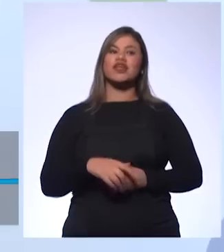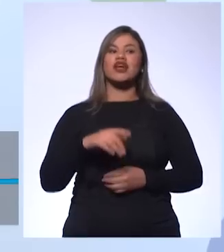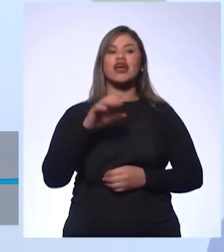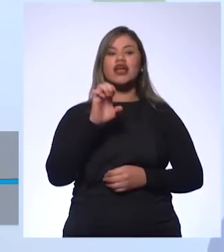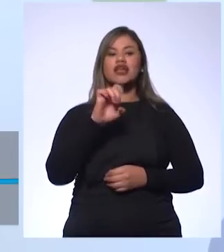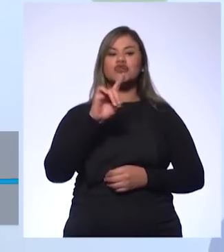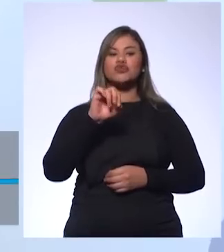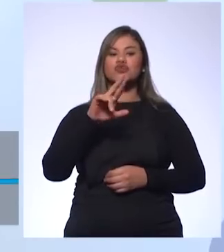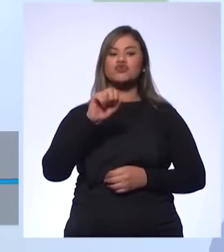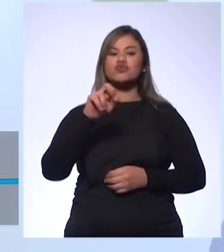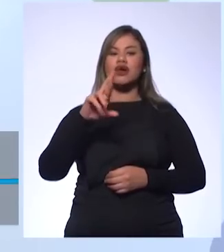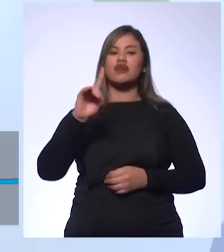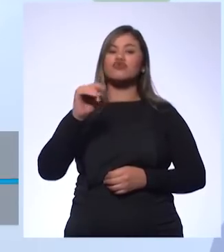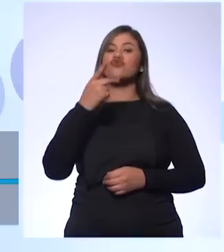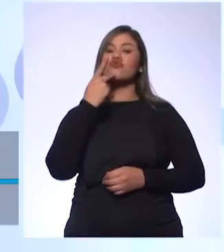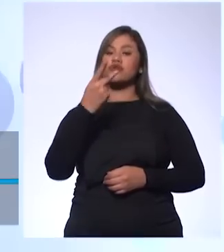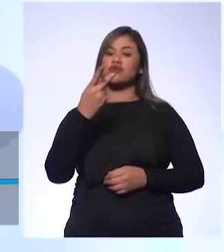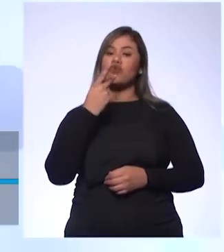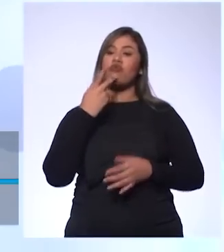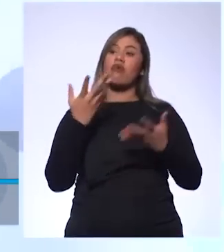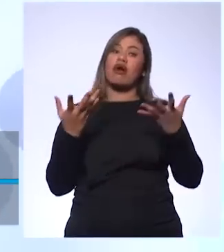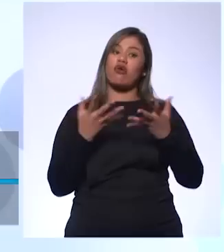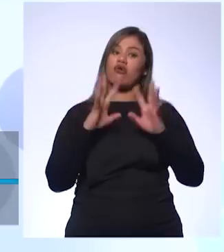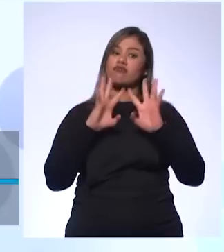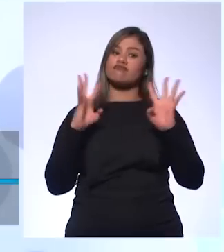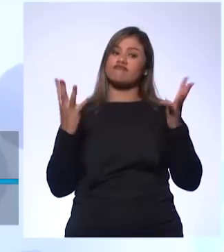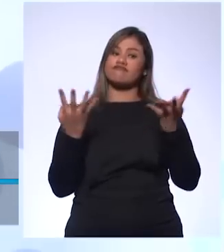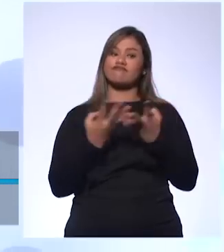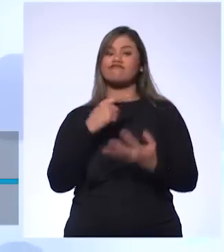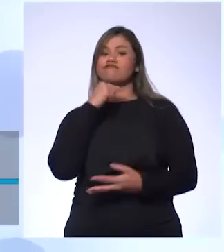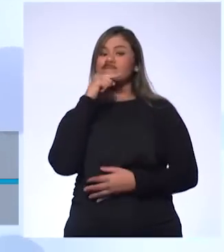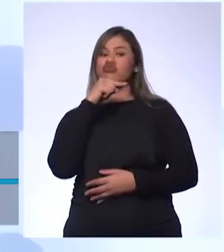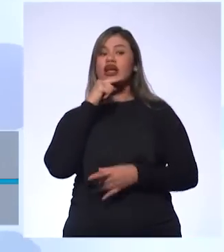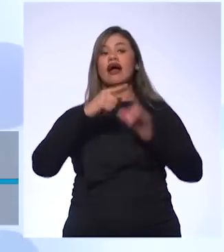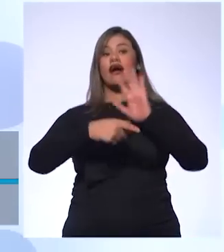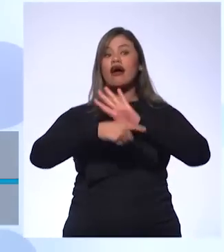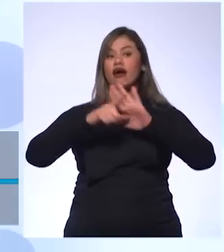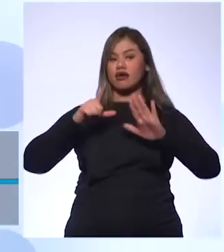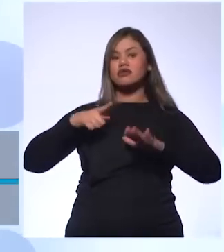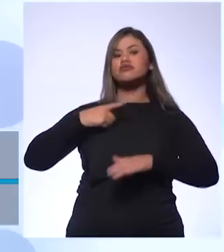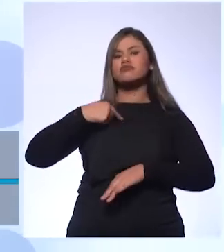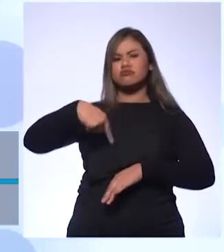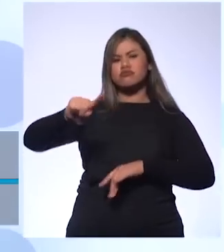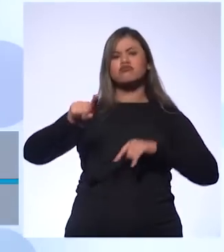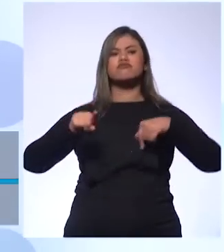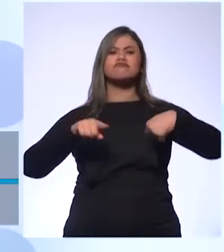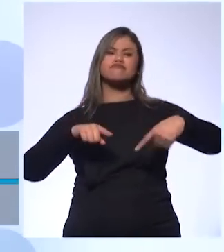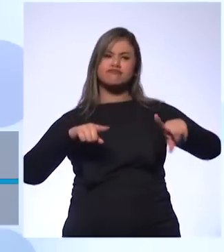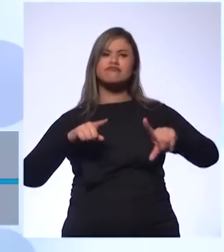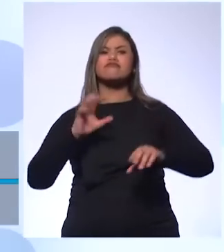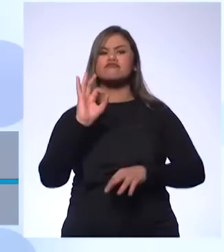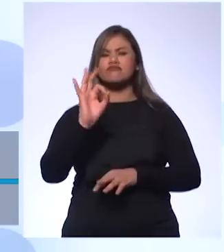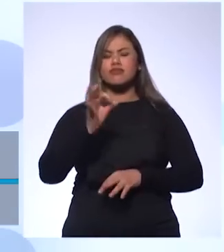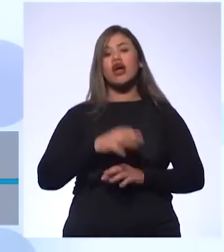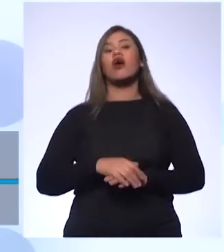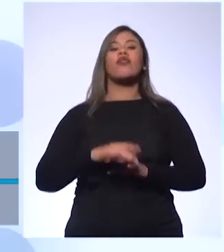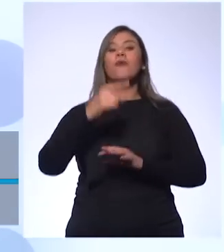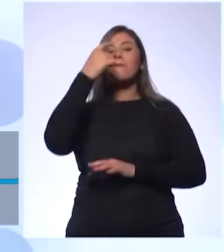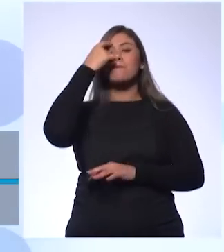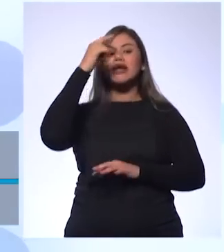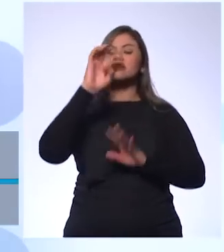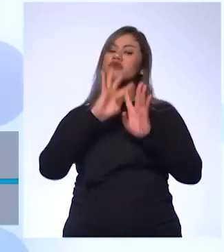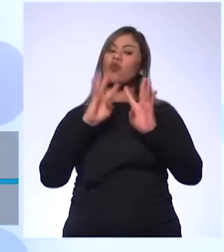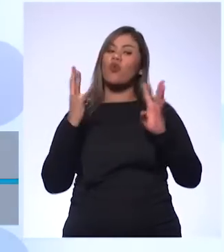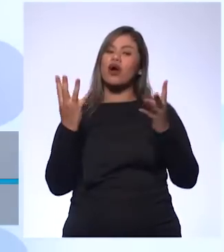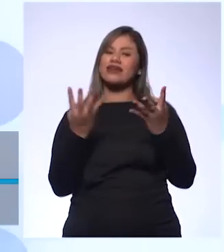mas antes eu ia. Ele falou da Perfeito. quarentena, Melhor. não é? Uhum. Então, vamos abrir um parênteses acerca da quarentena.